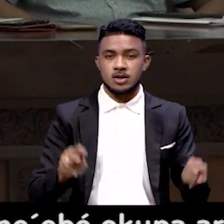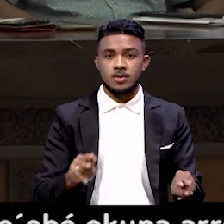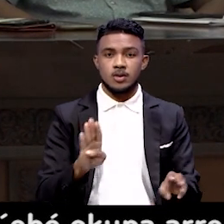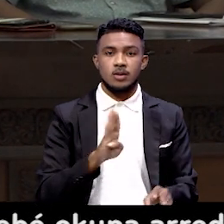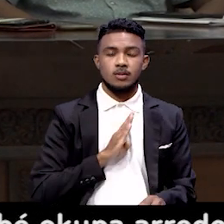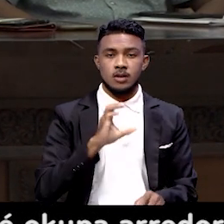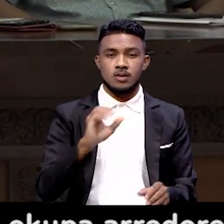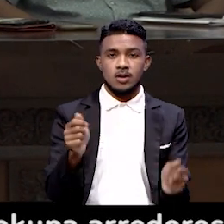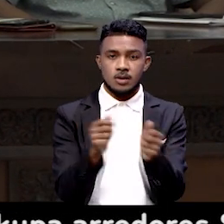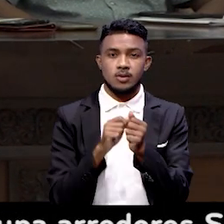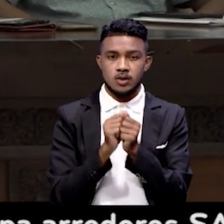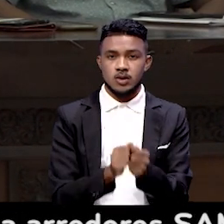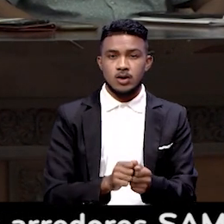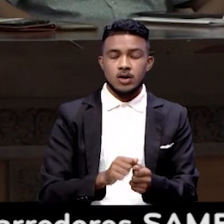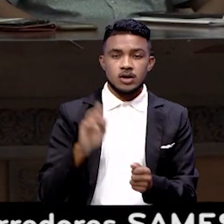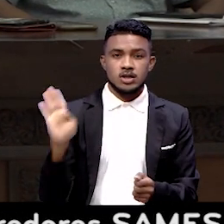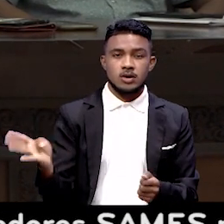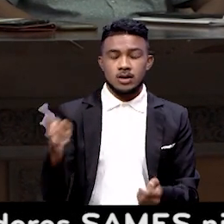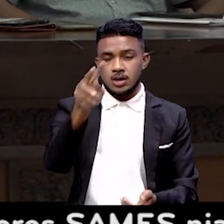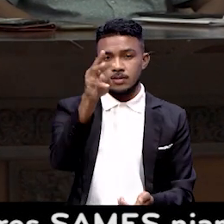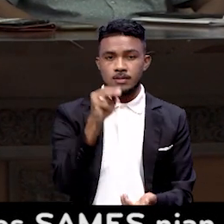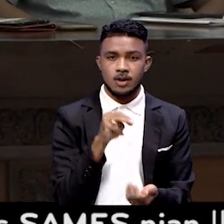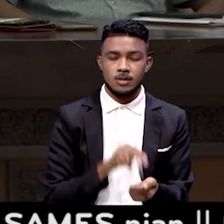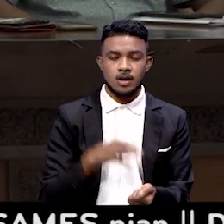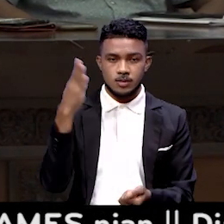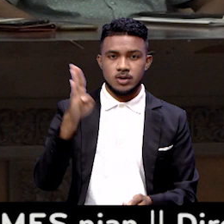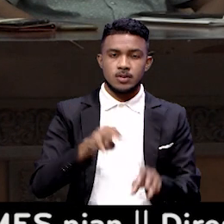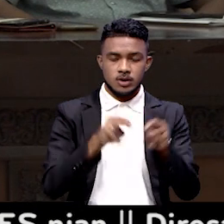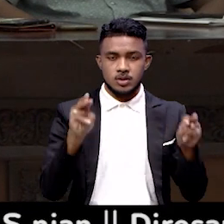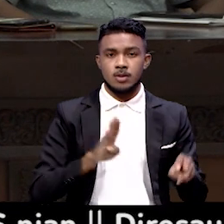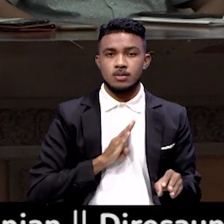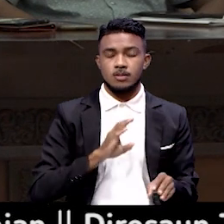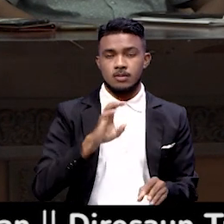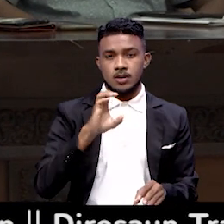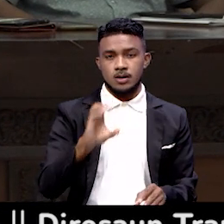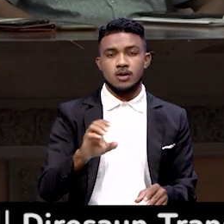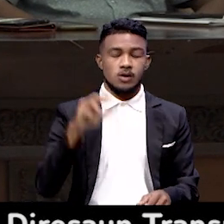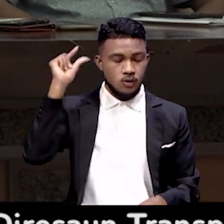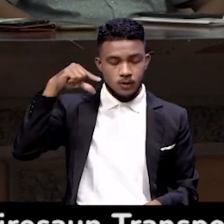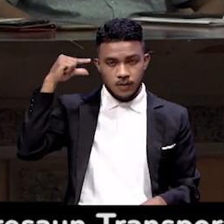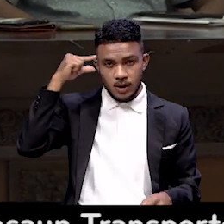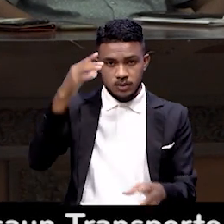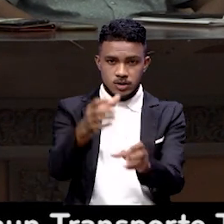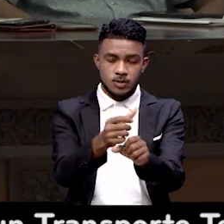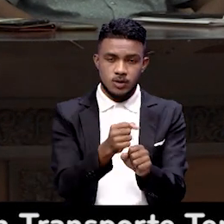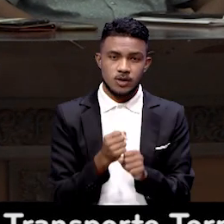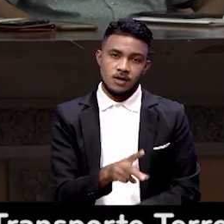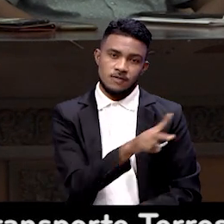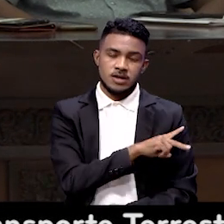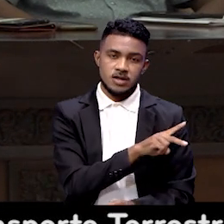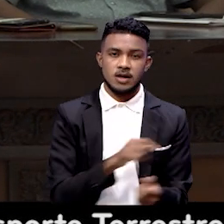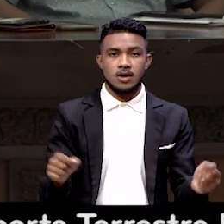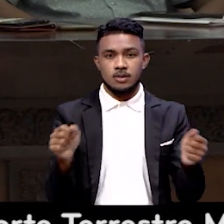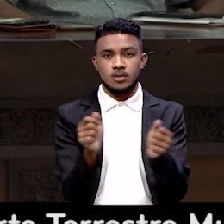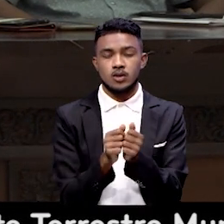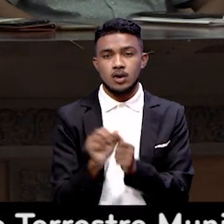mil doses babaucau. Danina mos informa e a semana koto governo Simona vacina adicional hamutuk 12 rihun lima